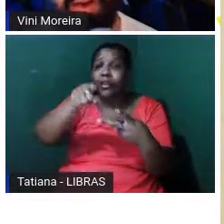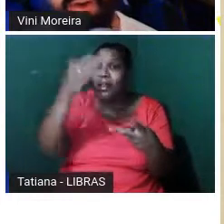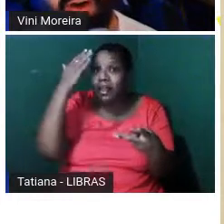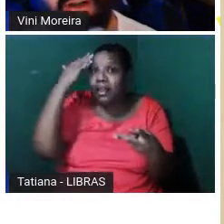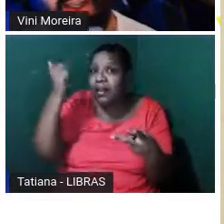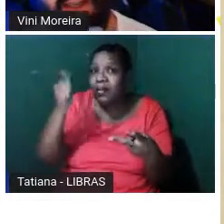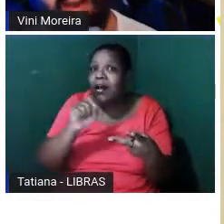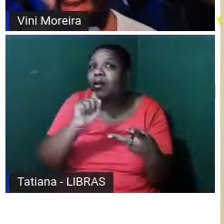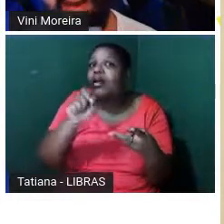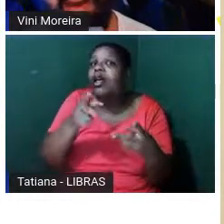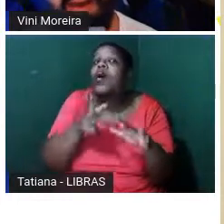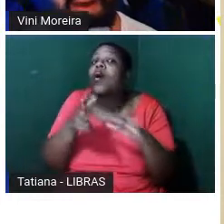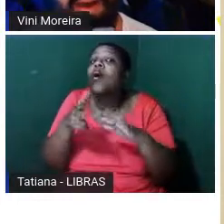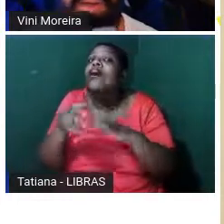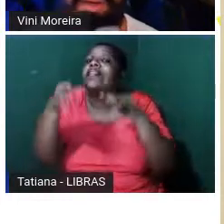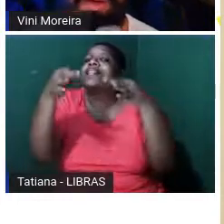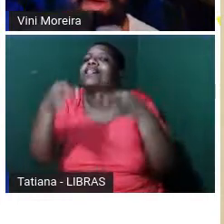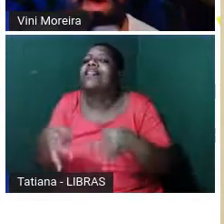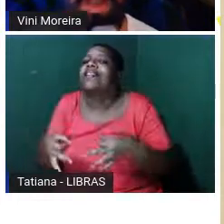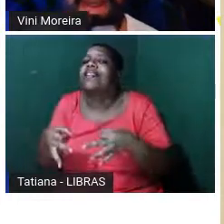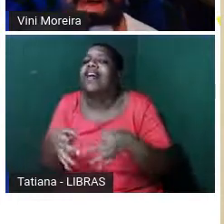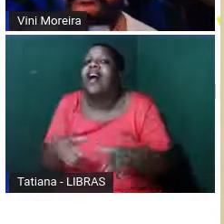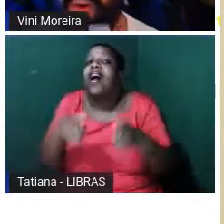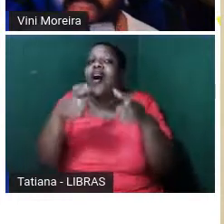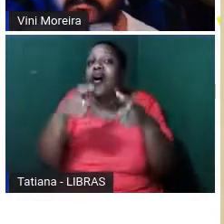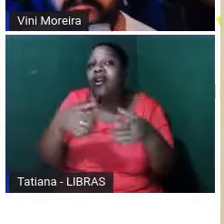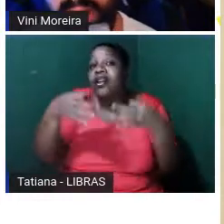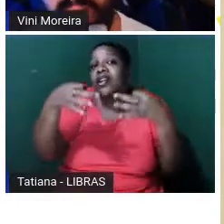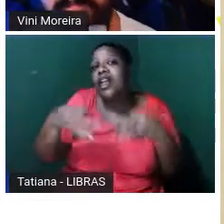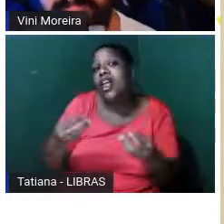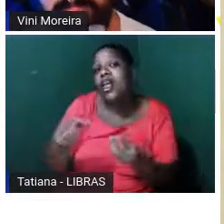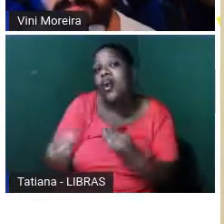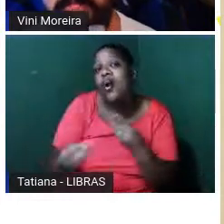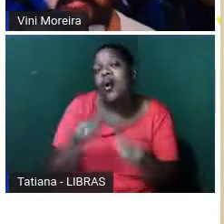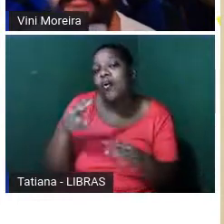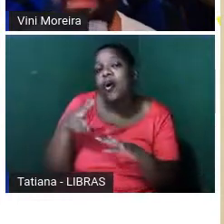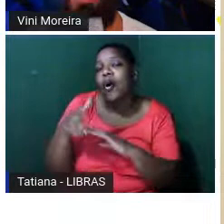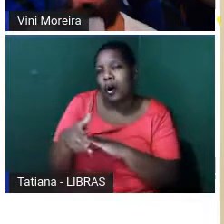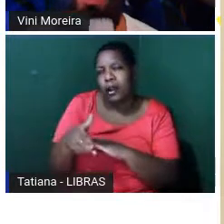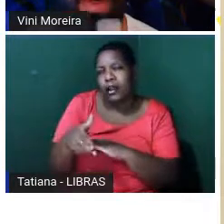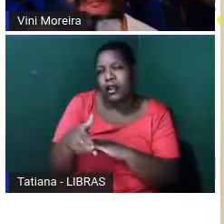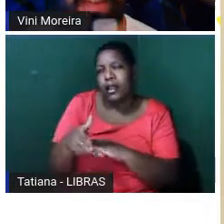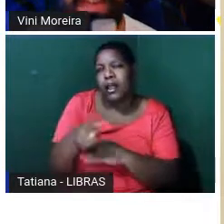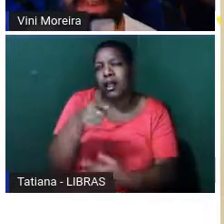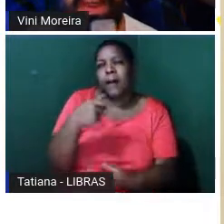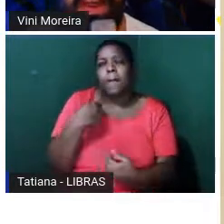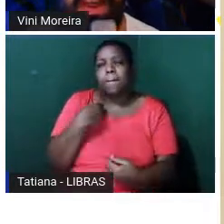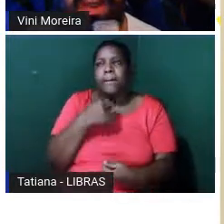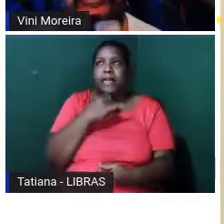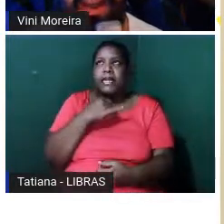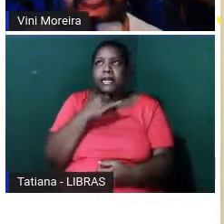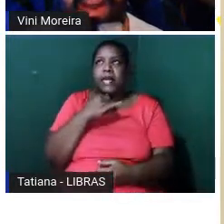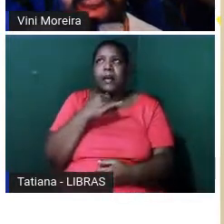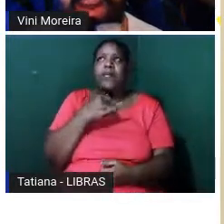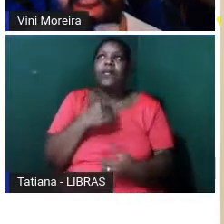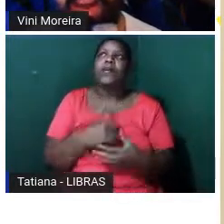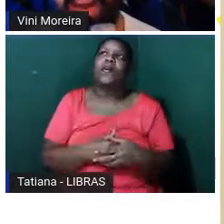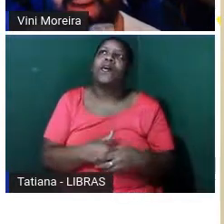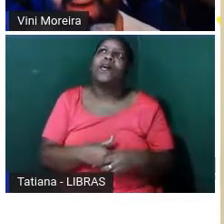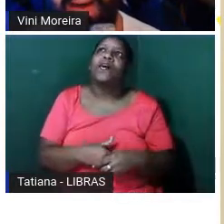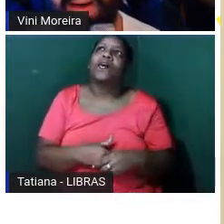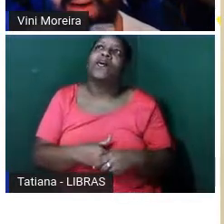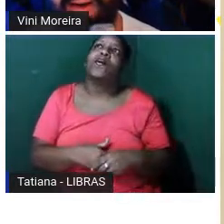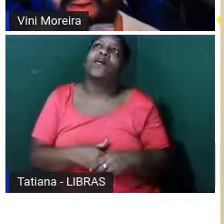tem que saber o que cortar onde cortar e como cortar É como se você pegasse é